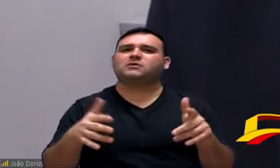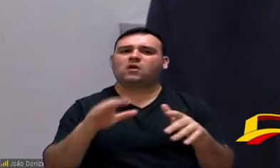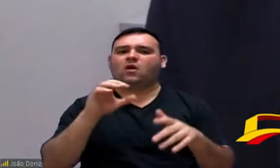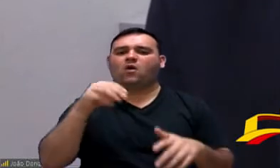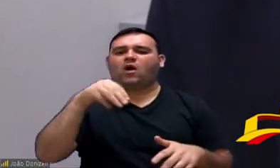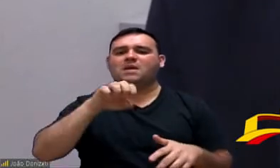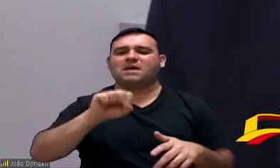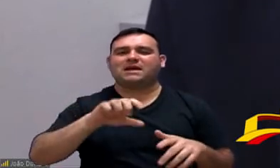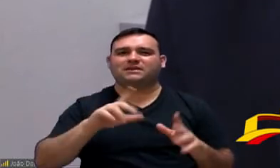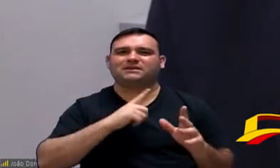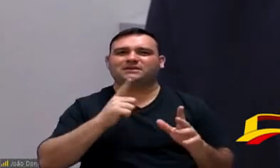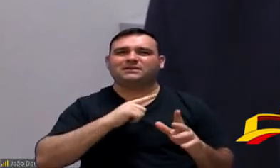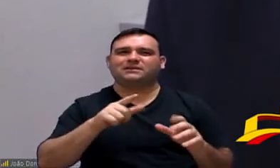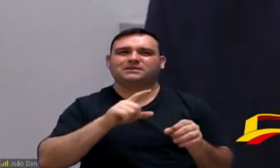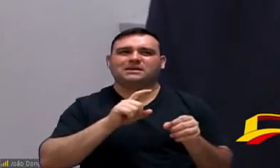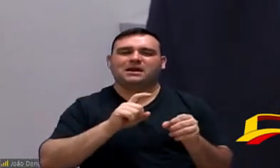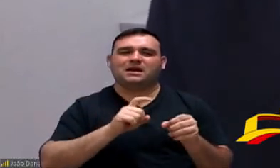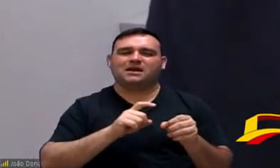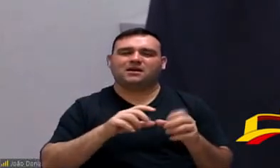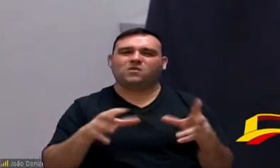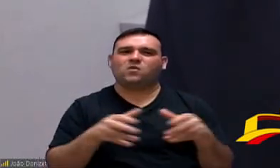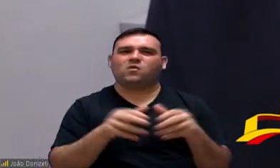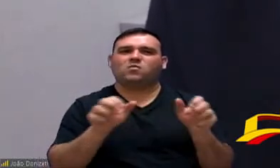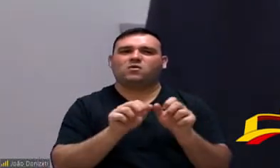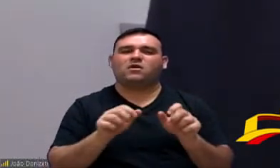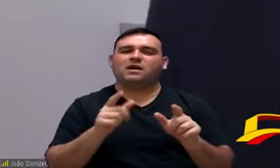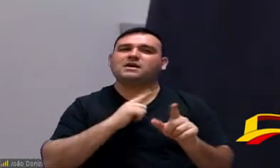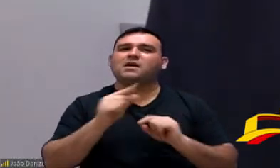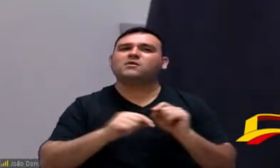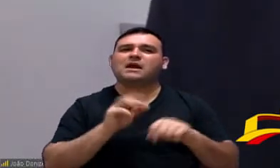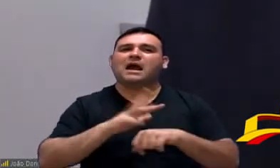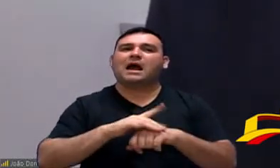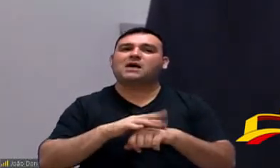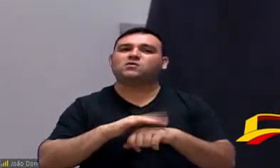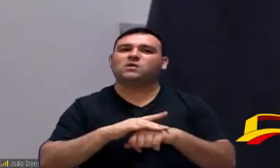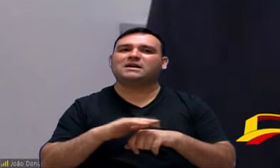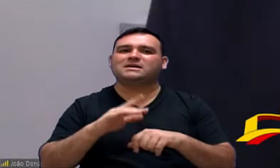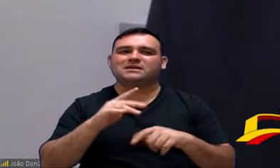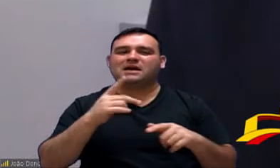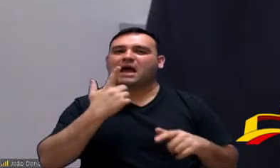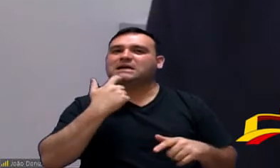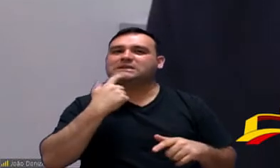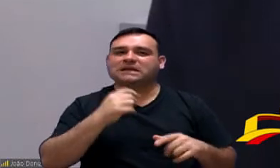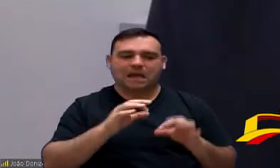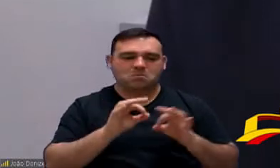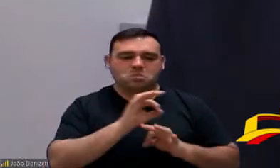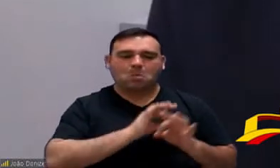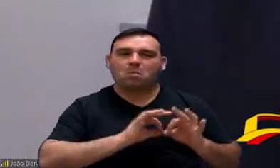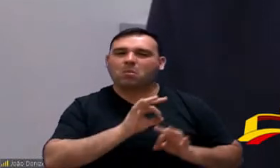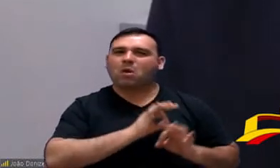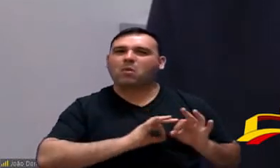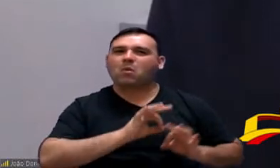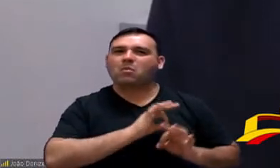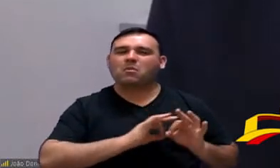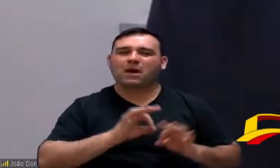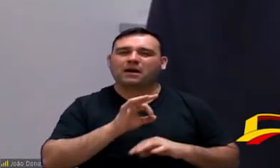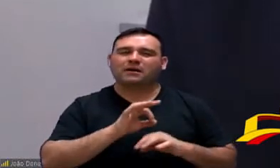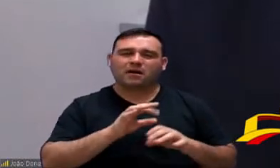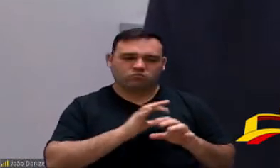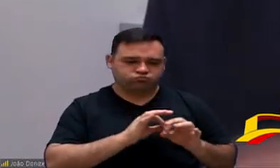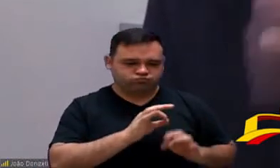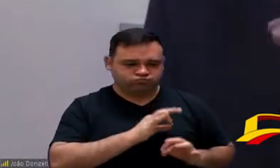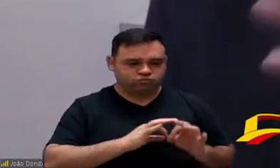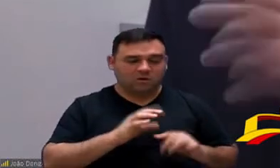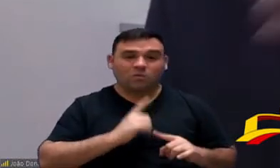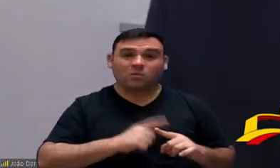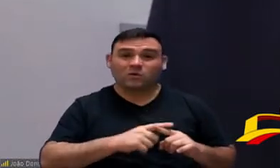Organização Mundial de Saúde, se eu não me engano, o Covid é uma doença trombótica, se não me engano, acho que é esse que é o termo correto,